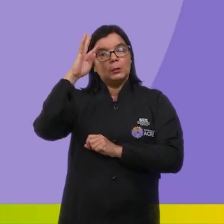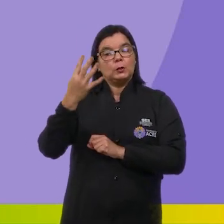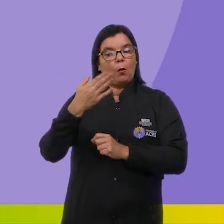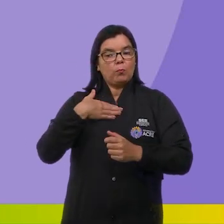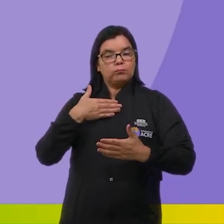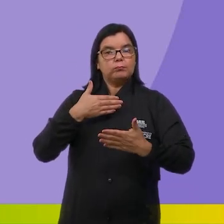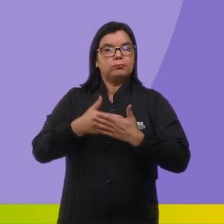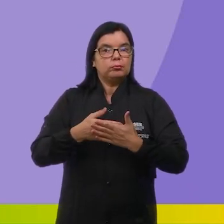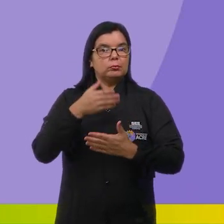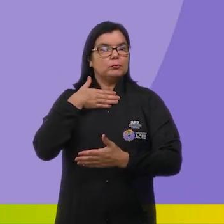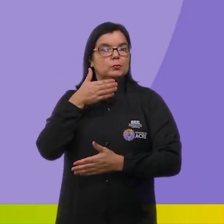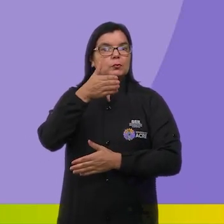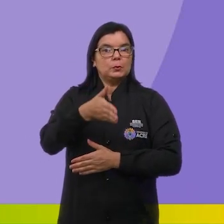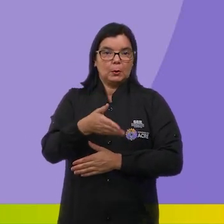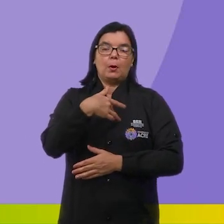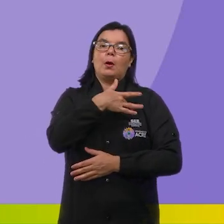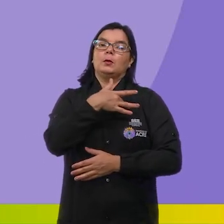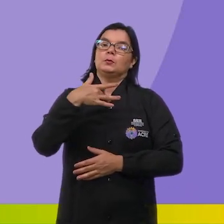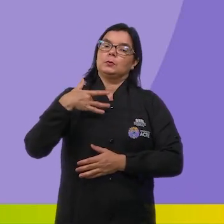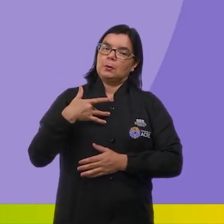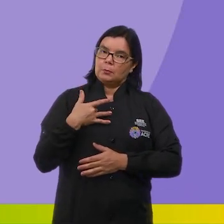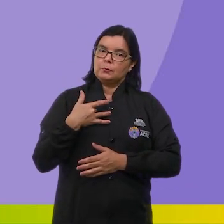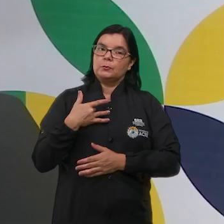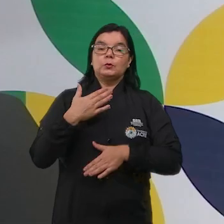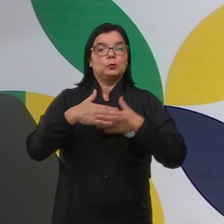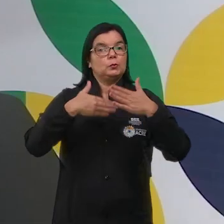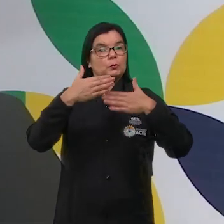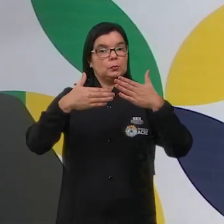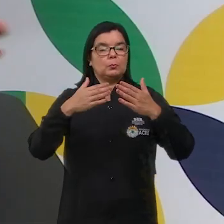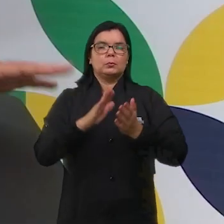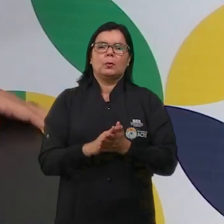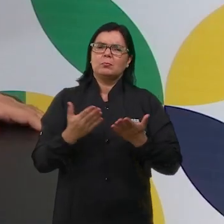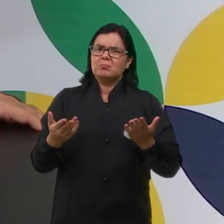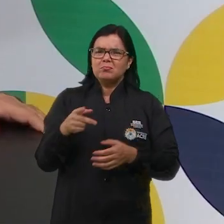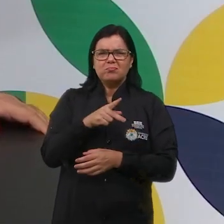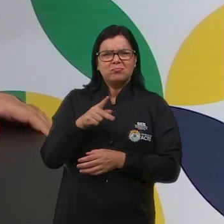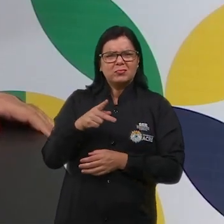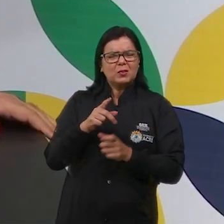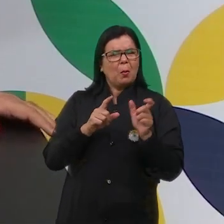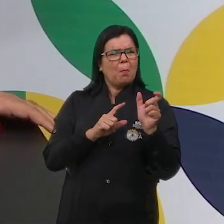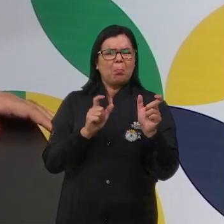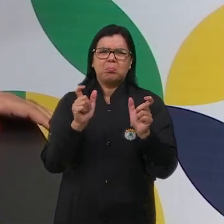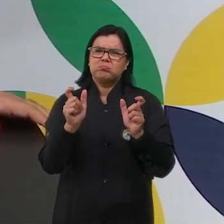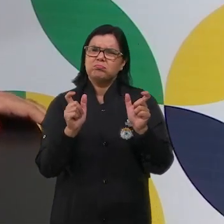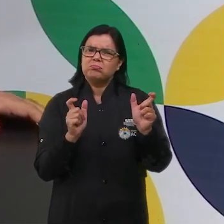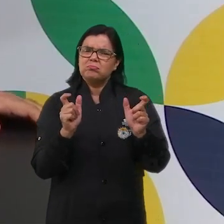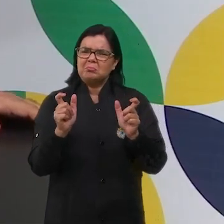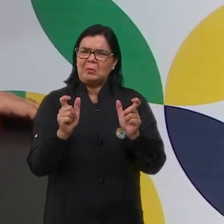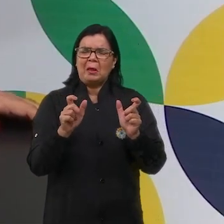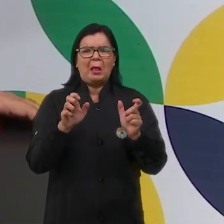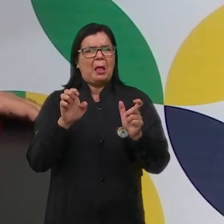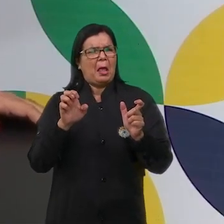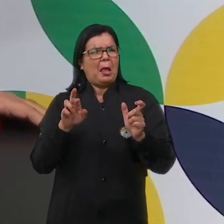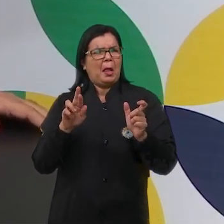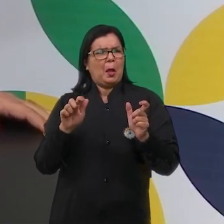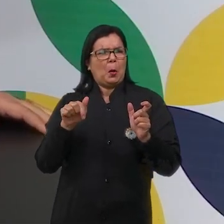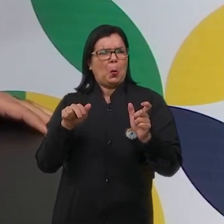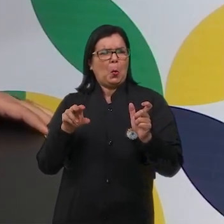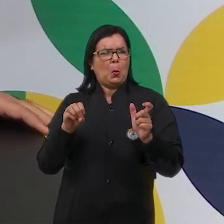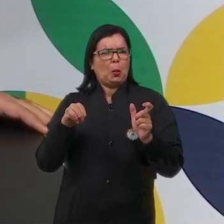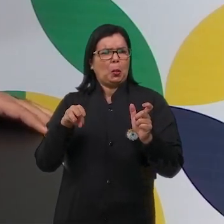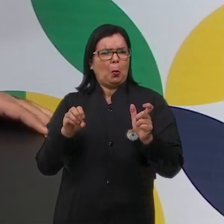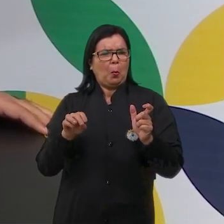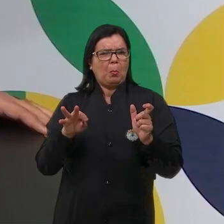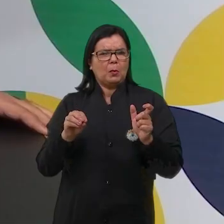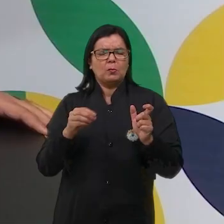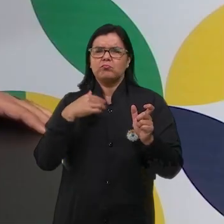impactam diretamente a saúde e o desempenho. Então, professor, o senhor falou umas palavras aí, ergonômicos, doping, eu não entendi um pouco